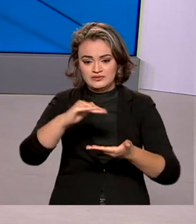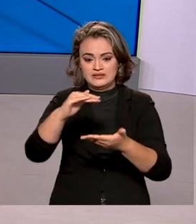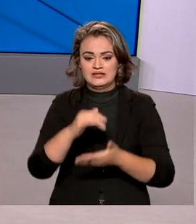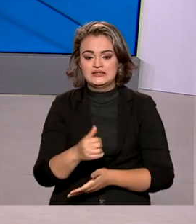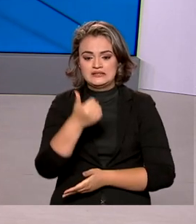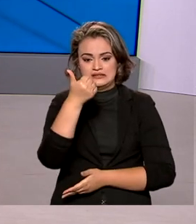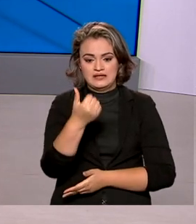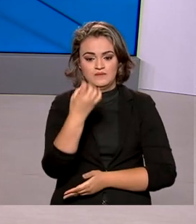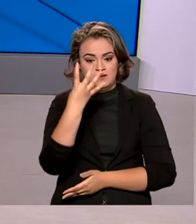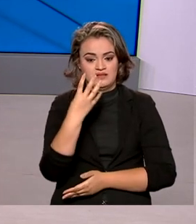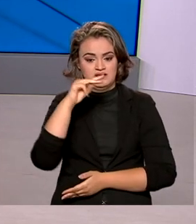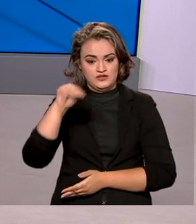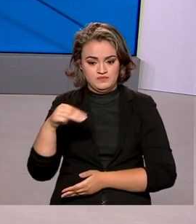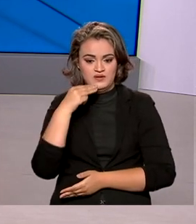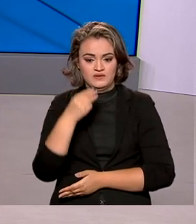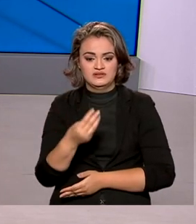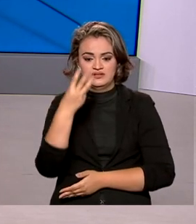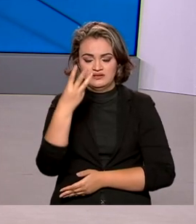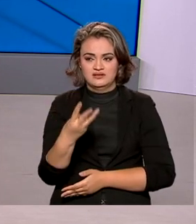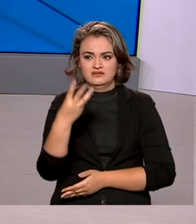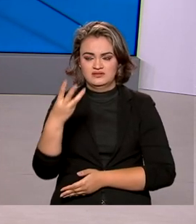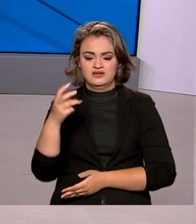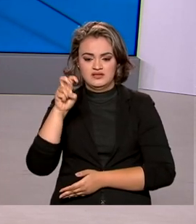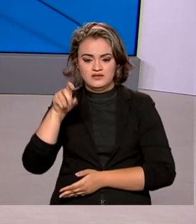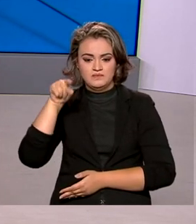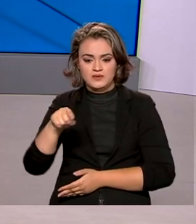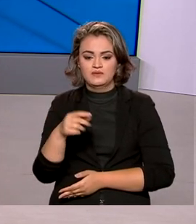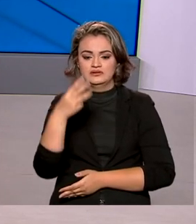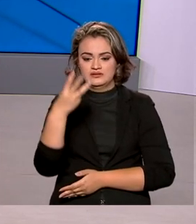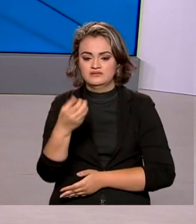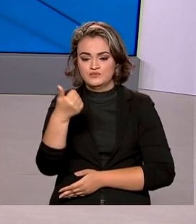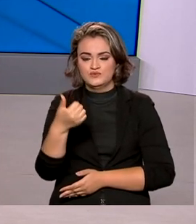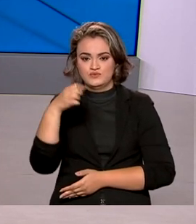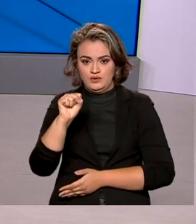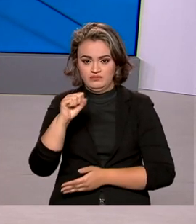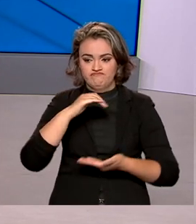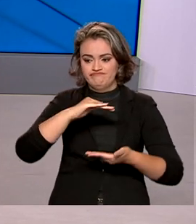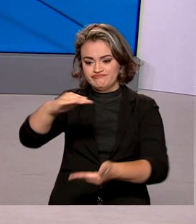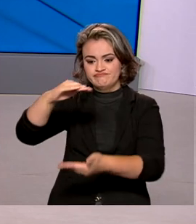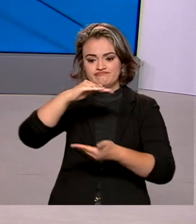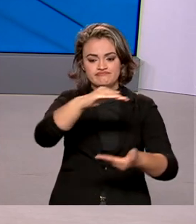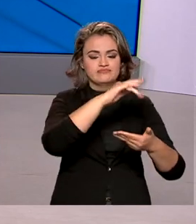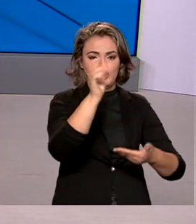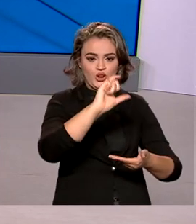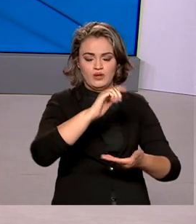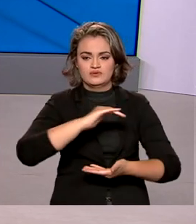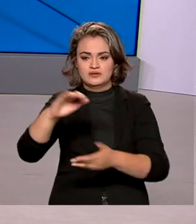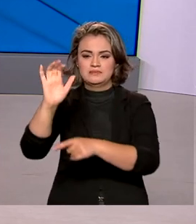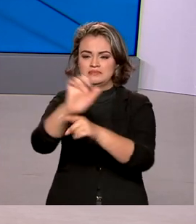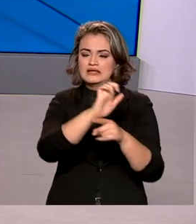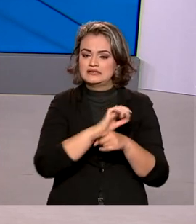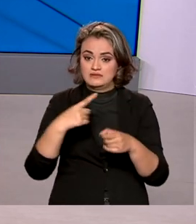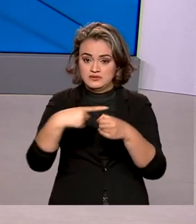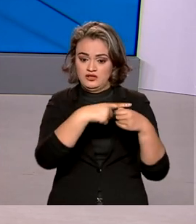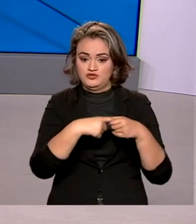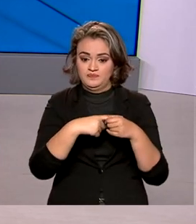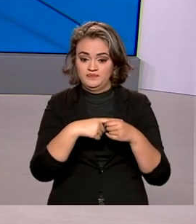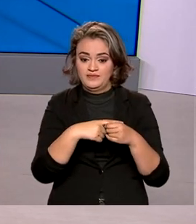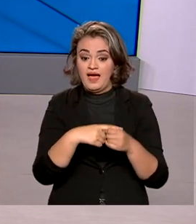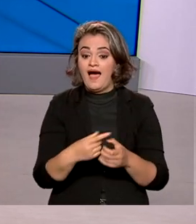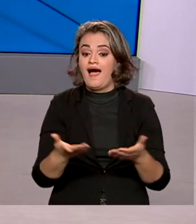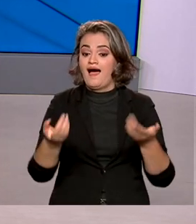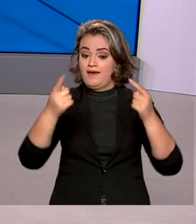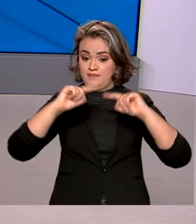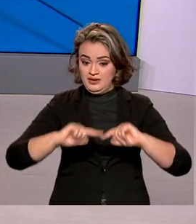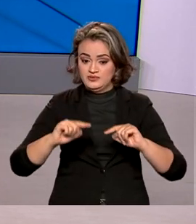147 milhões 335 mil 318 doses de vacinas aí a estados e municípios. Dessas